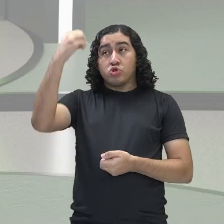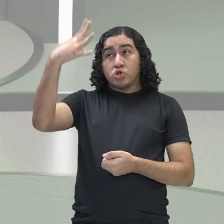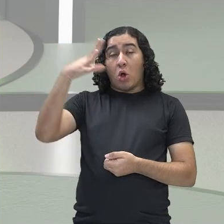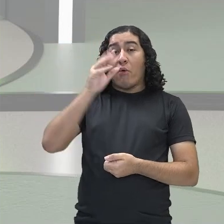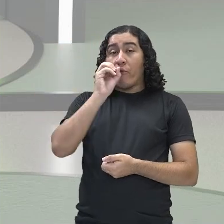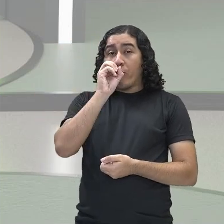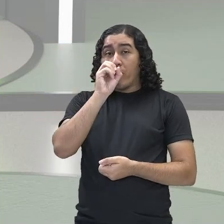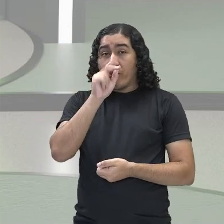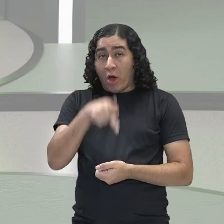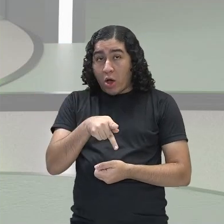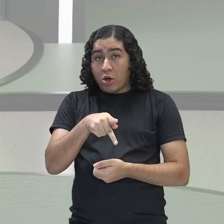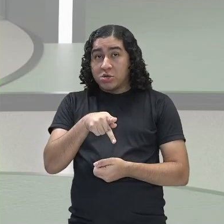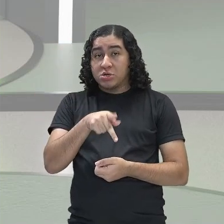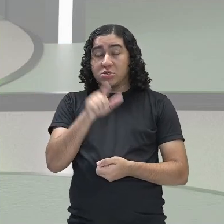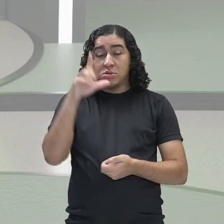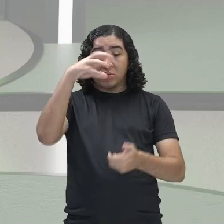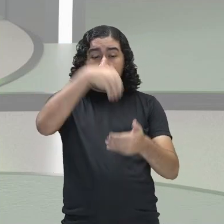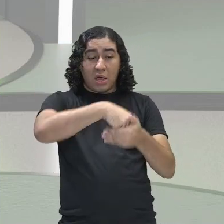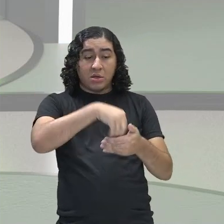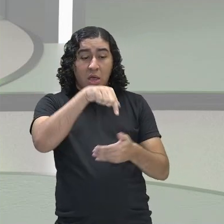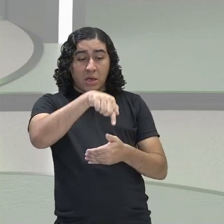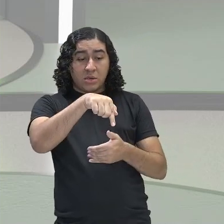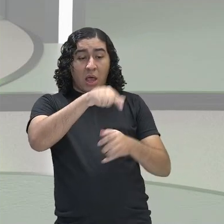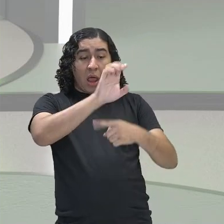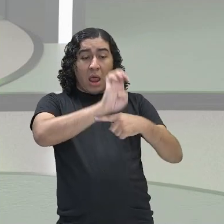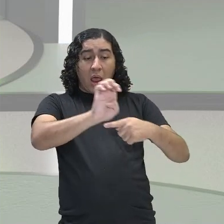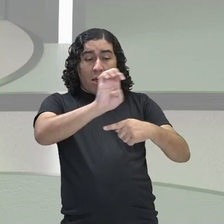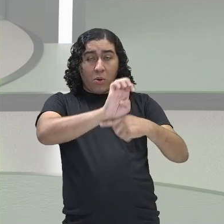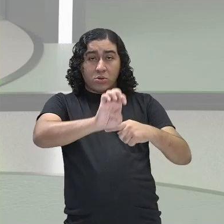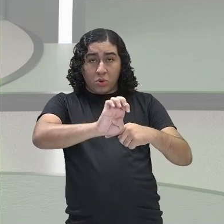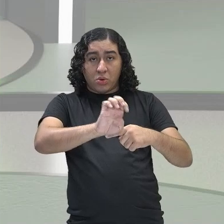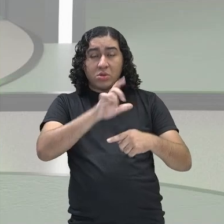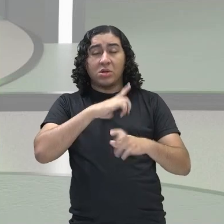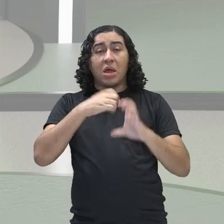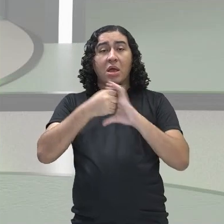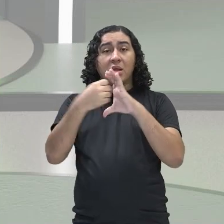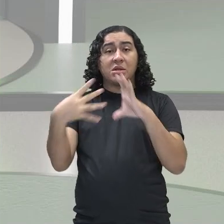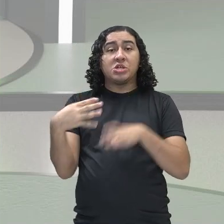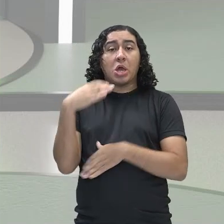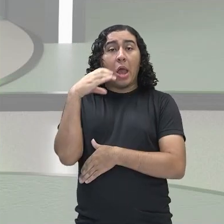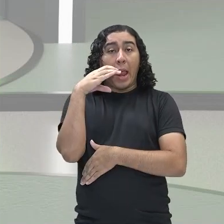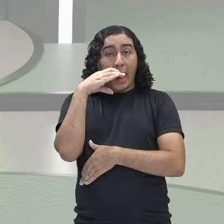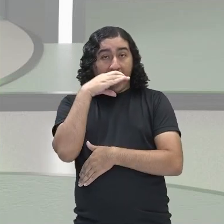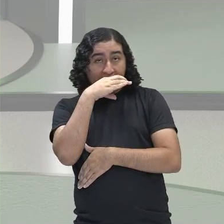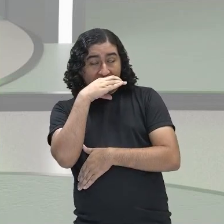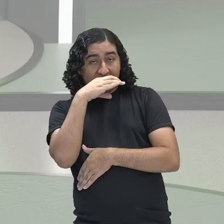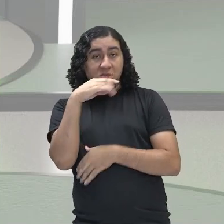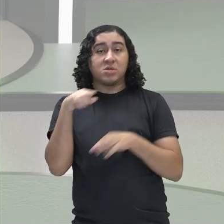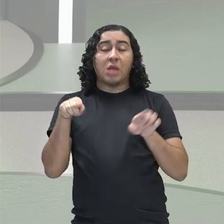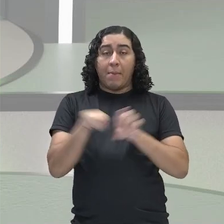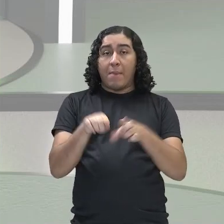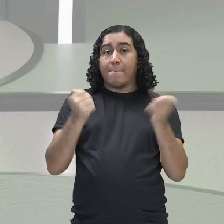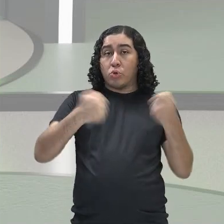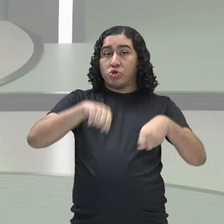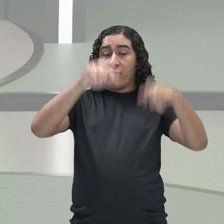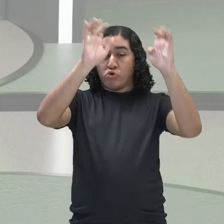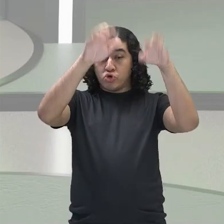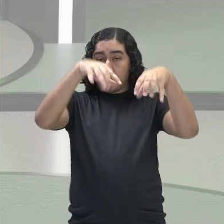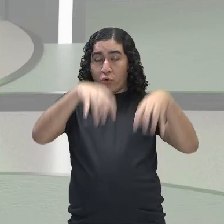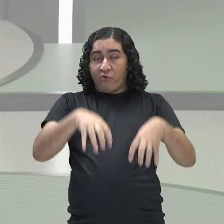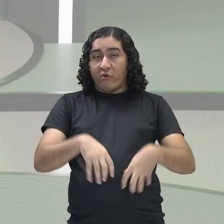nessa localização do planeta, ele vai ter característica de ser quente e úmido, né? Então existe uma